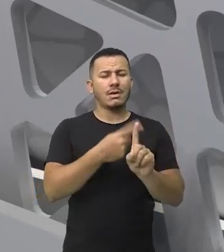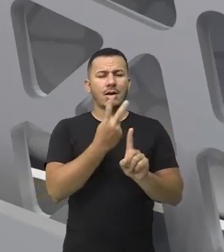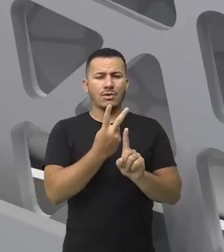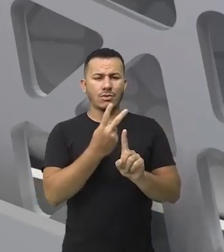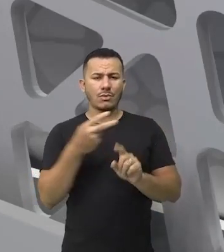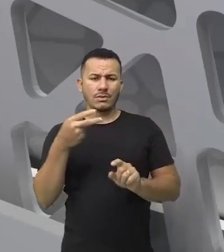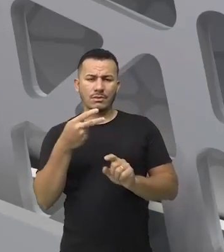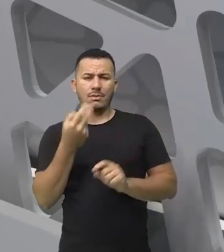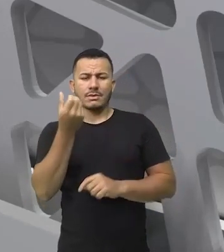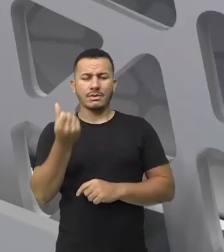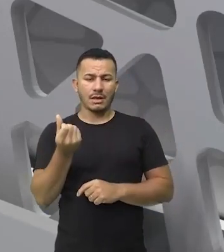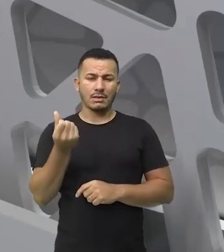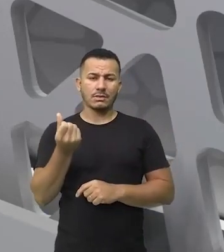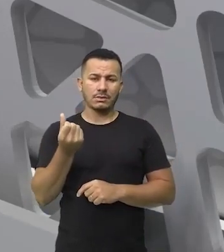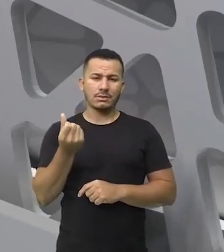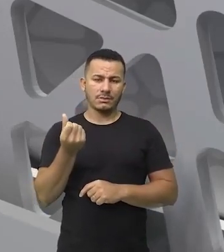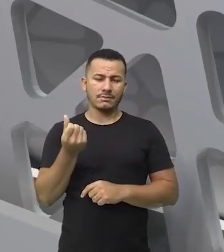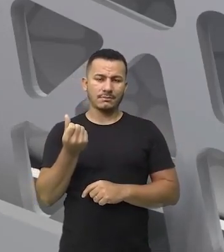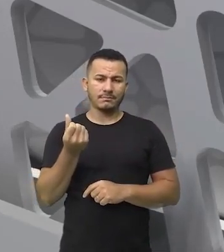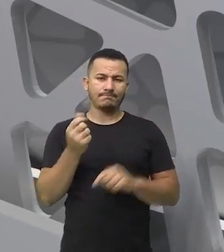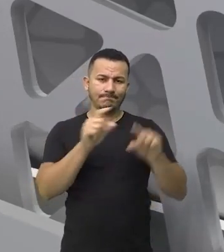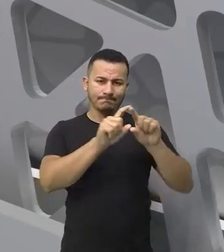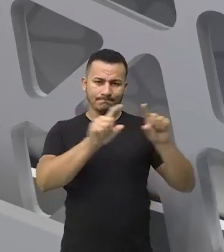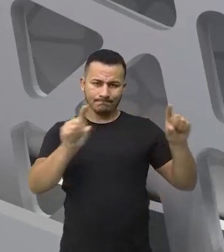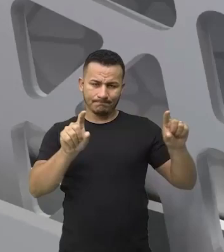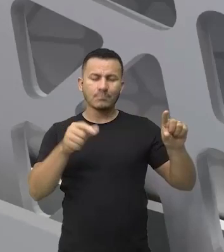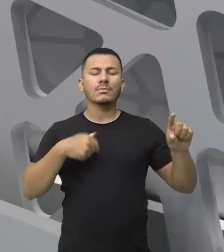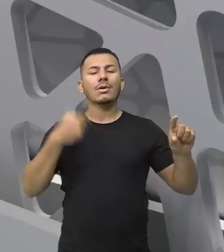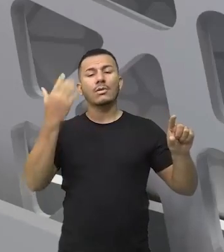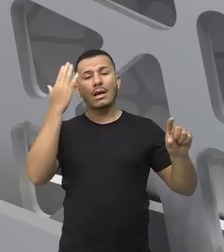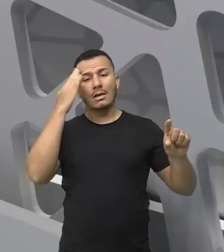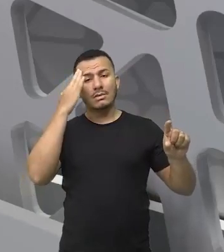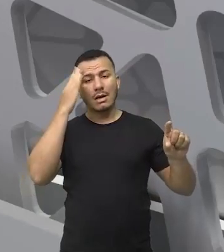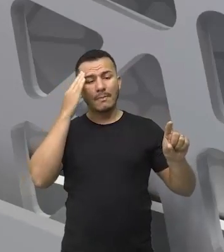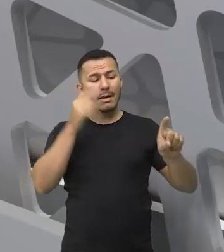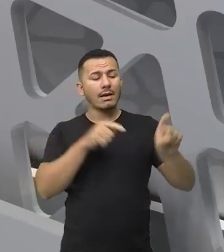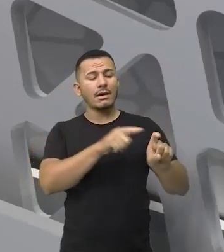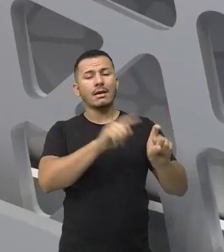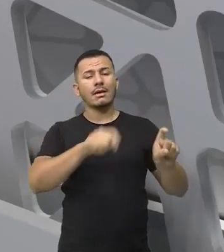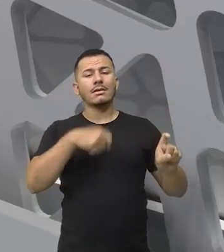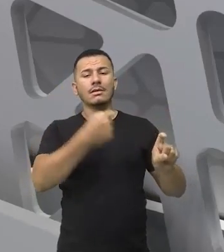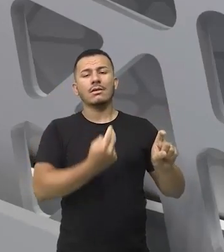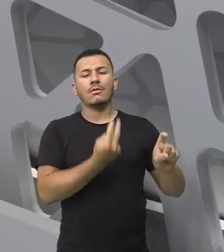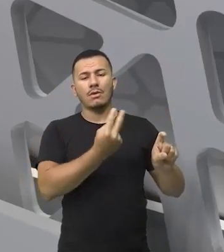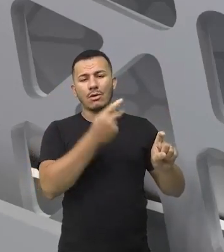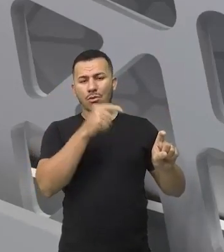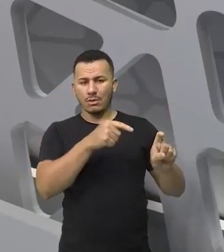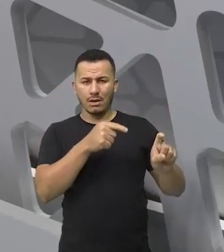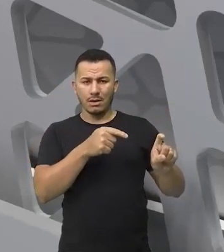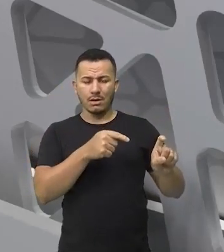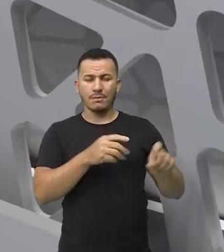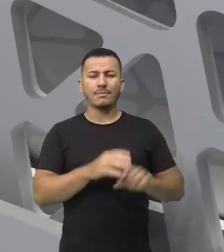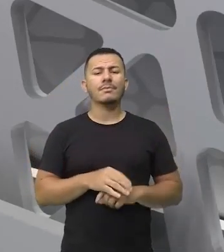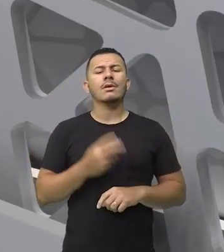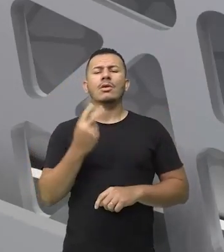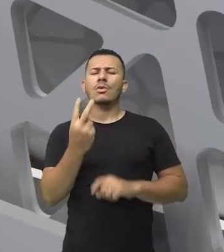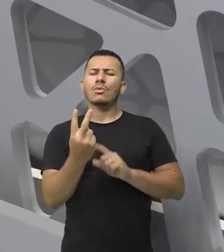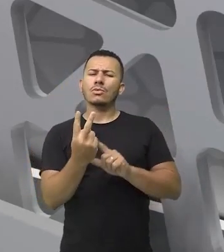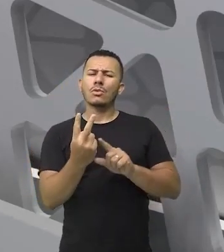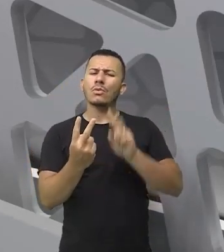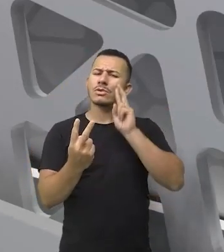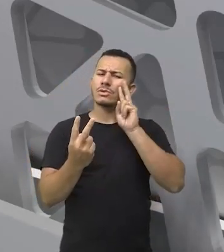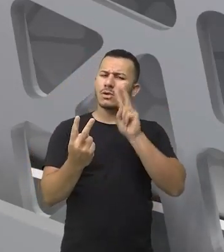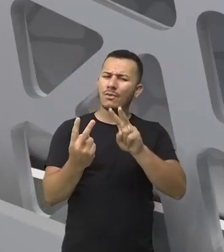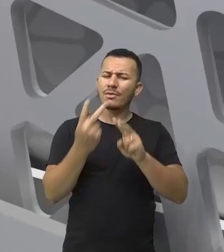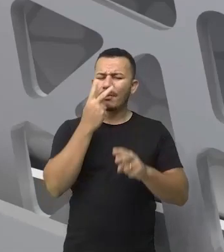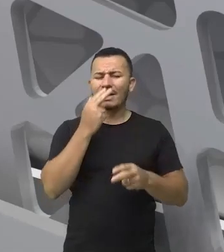mais 2 igual a 6. Ou seja, nós queríamos saber qual era o valor de x, mas o